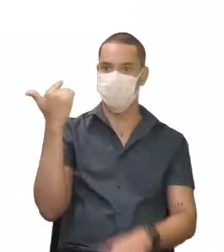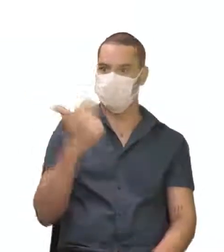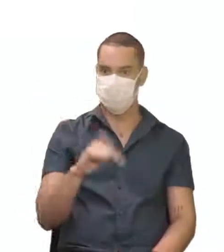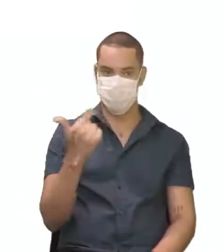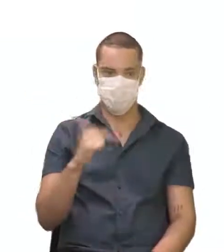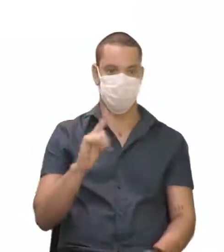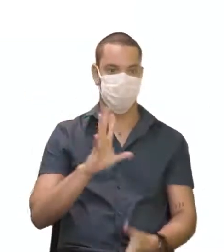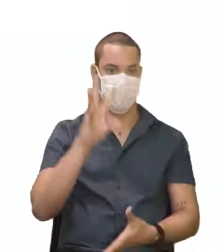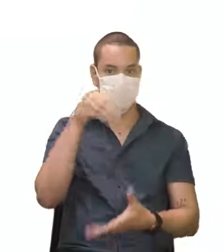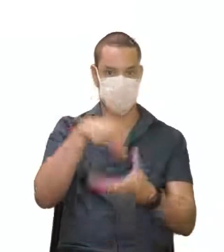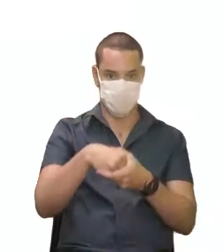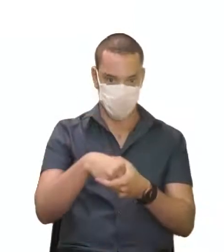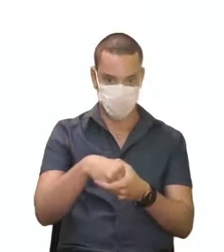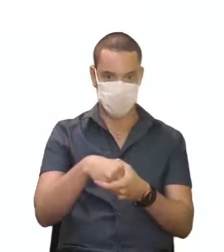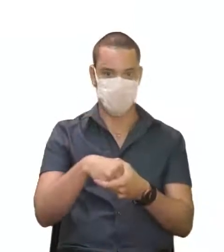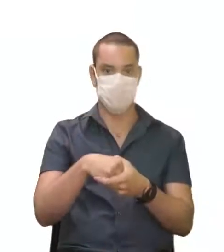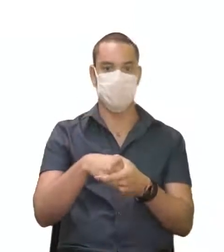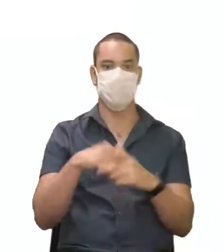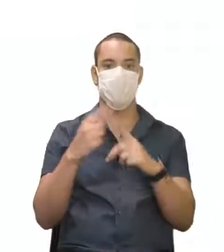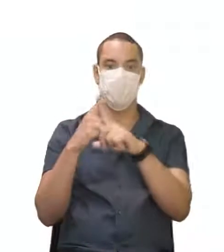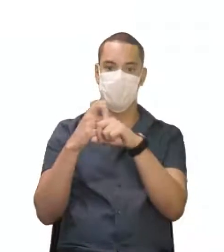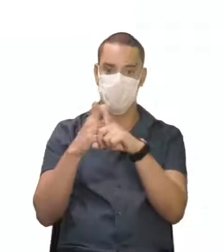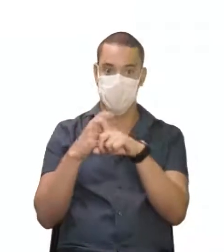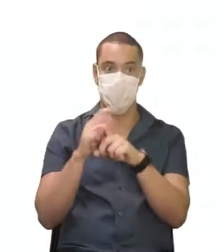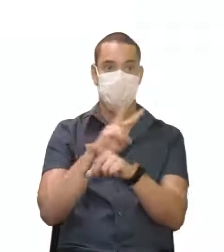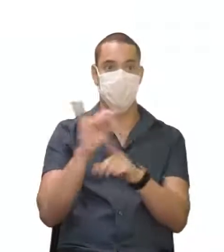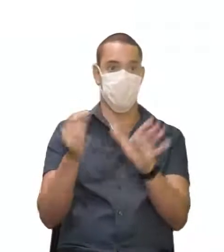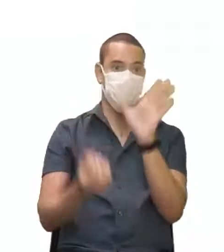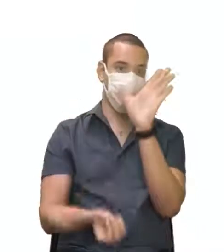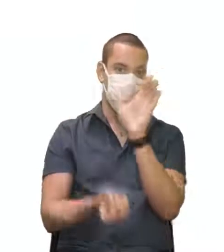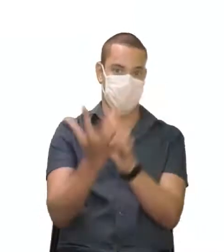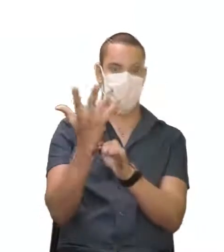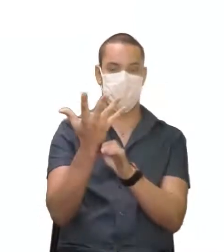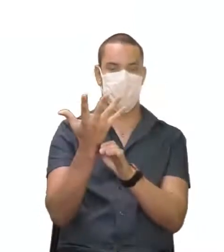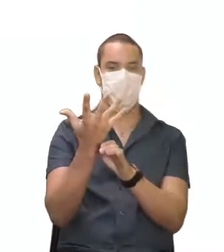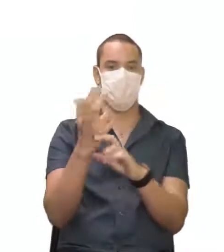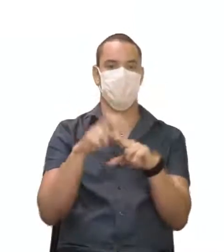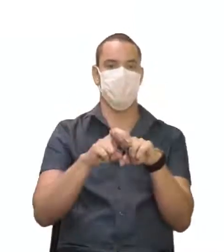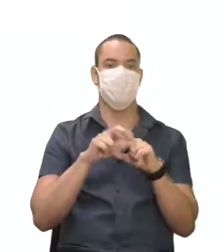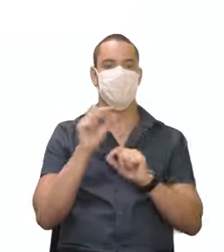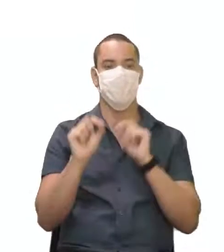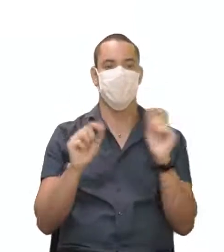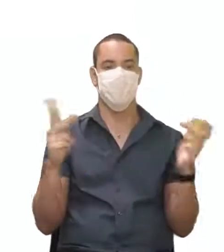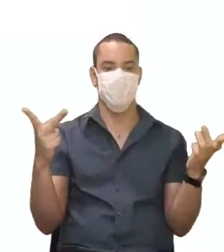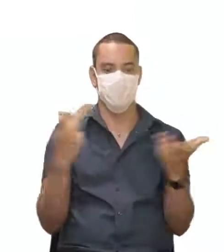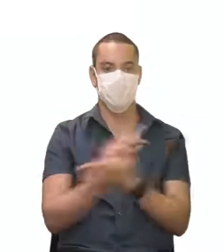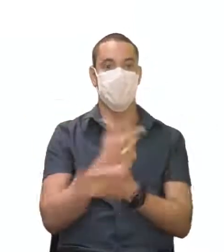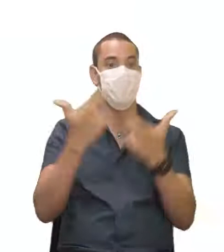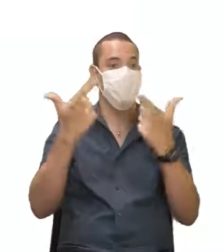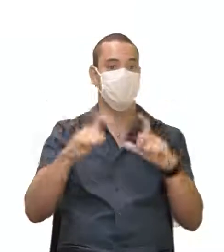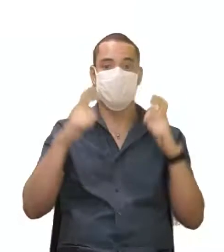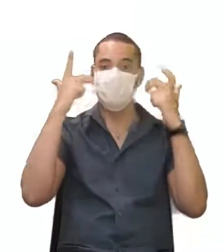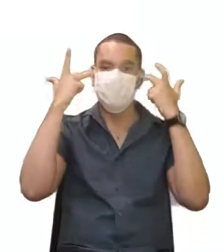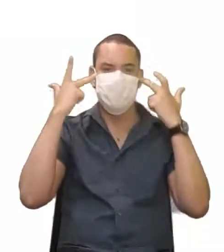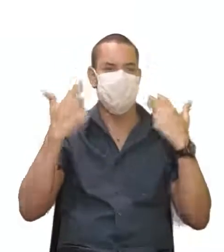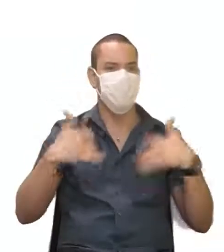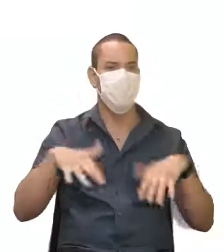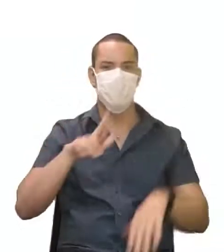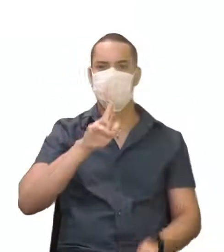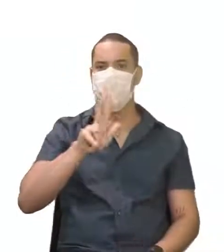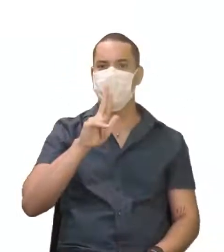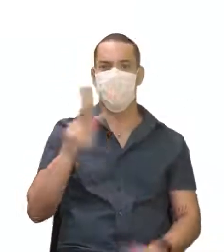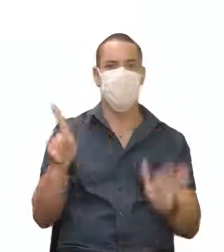nessa cromátide desse cromossomo vai agora aparecer ali. E esse evento, isso ocorre naturalmente, não é